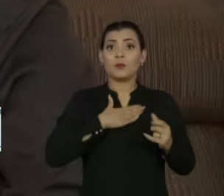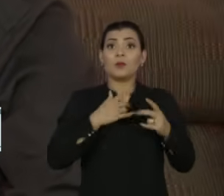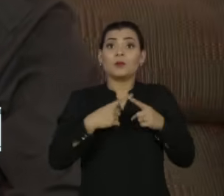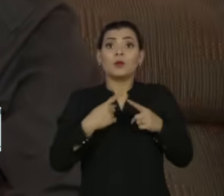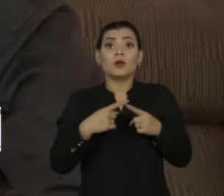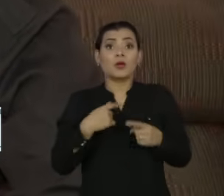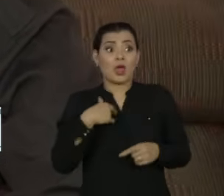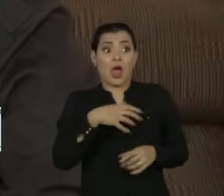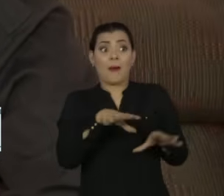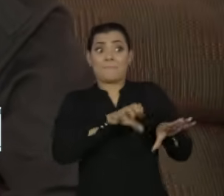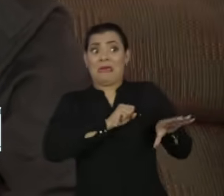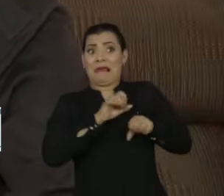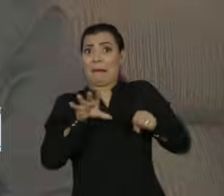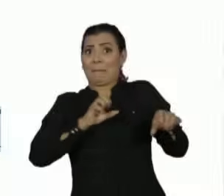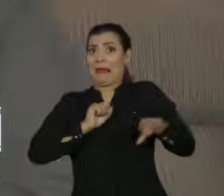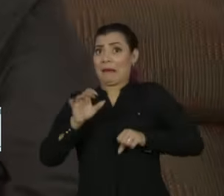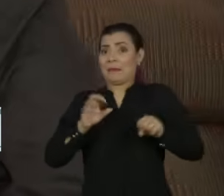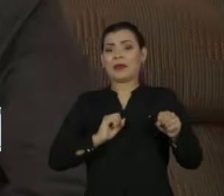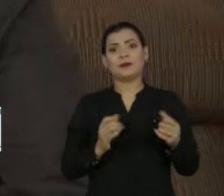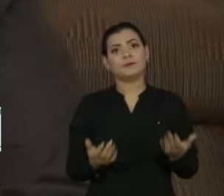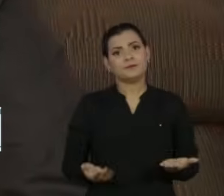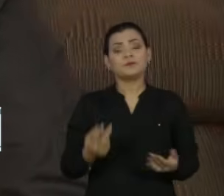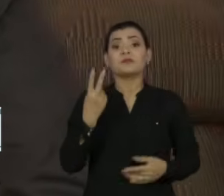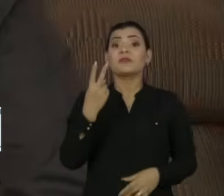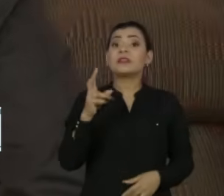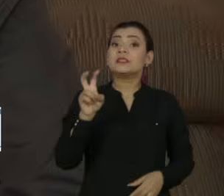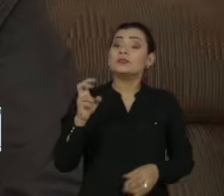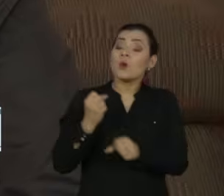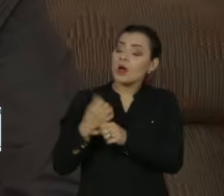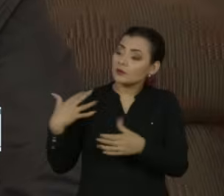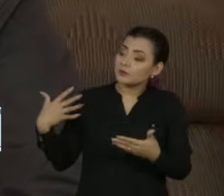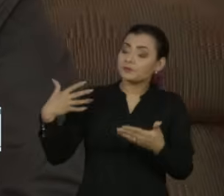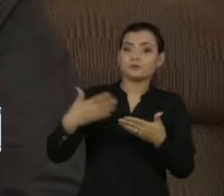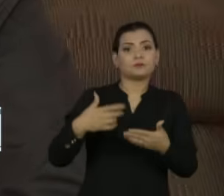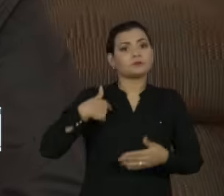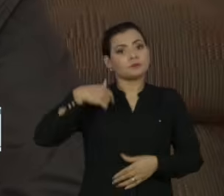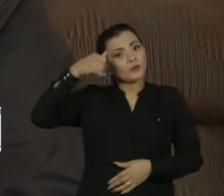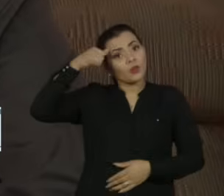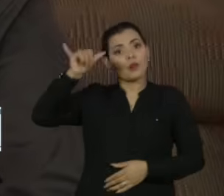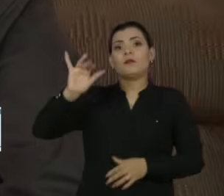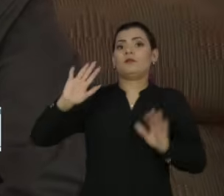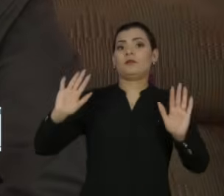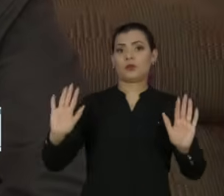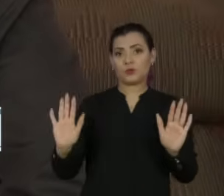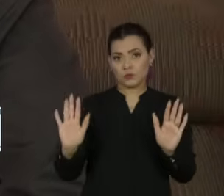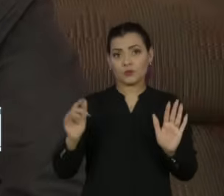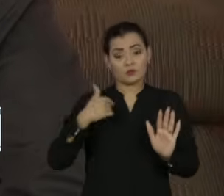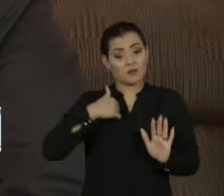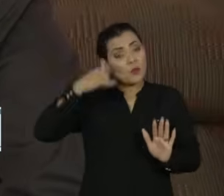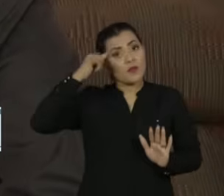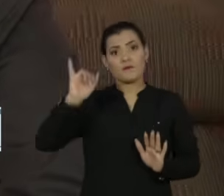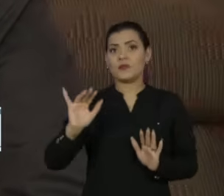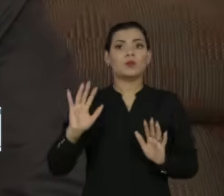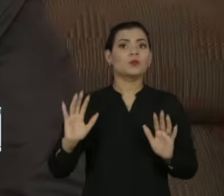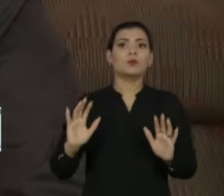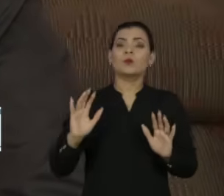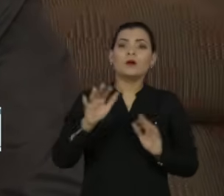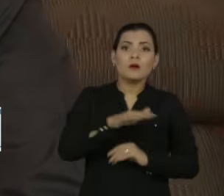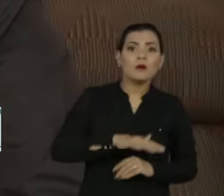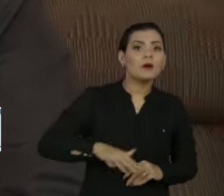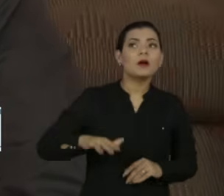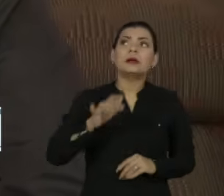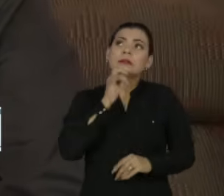que achavam que poderia ser contagioso. Nos últimos 25 anos, eu evito todo tipo de evento